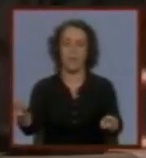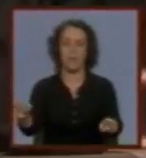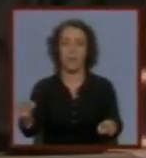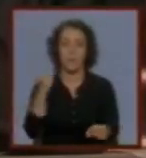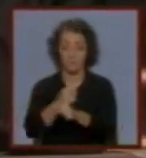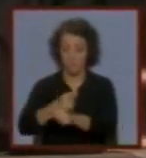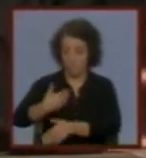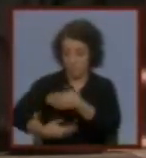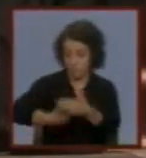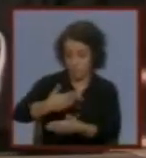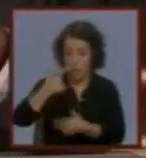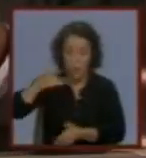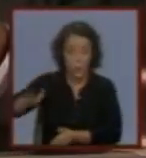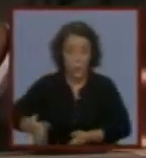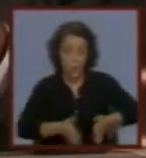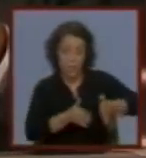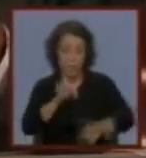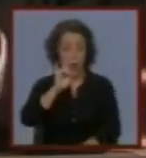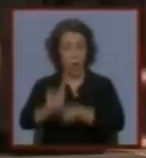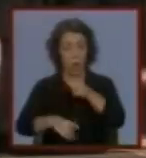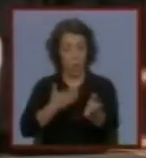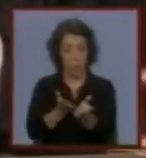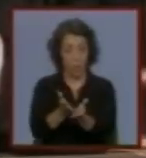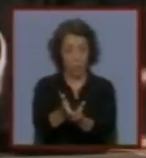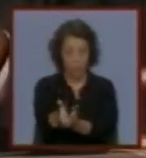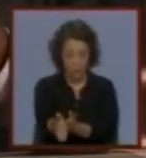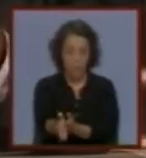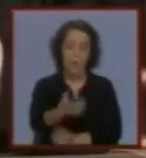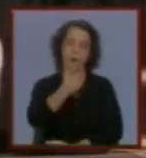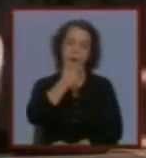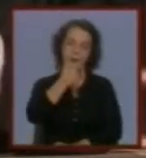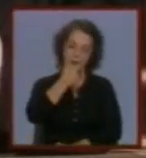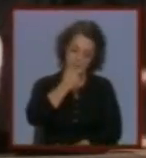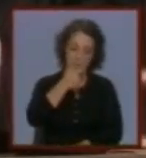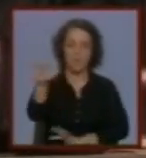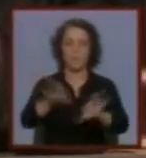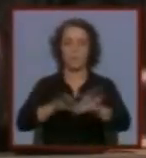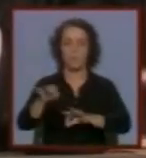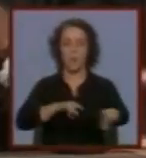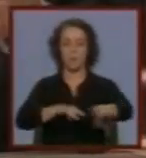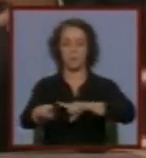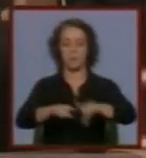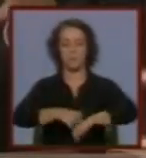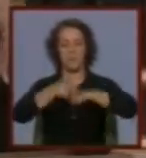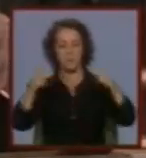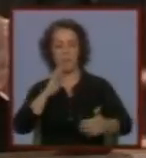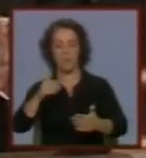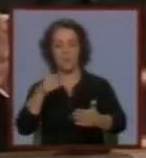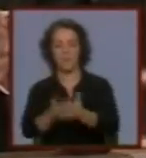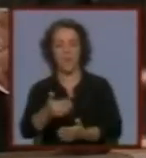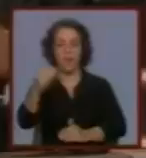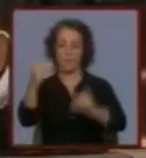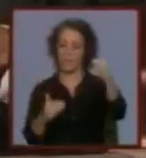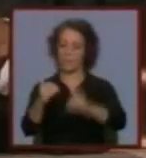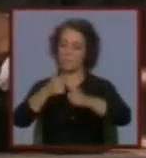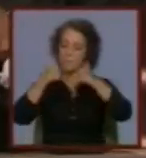caminho continuo tem que ser desenvolvido uma uma política que continuo a privilegiar o clima